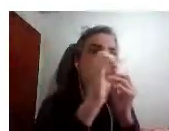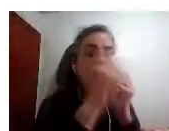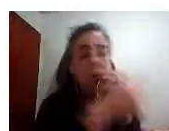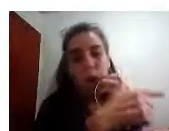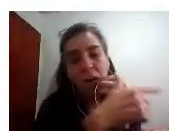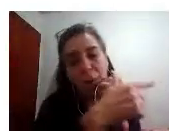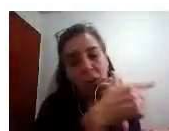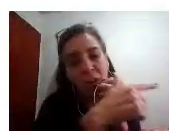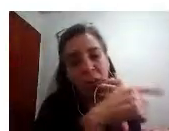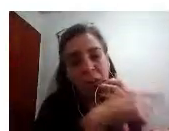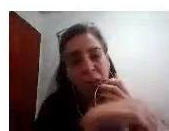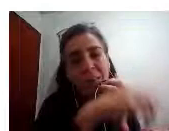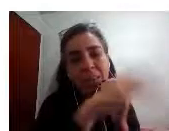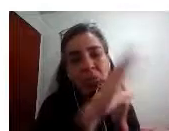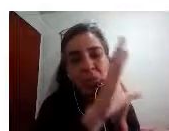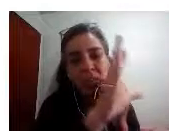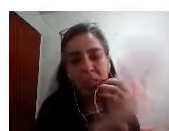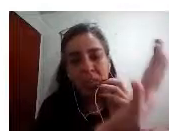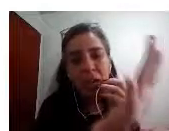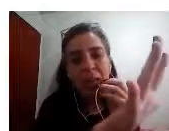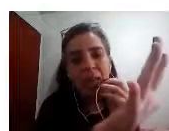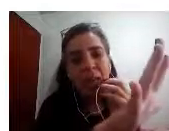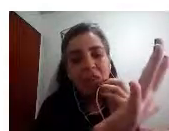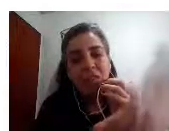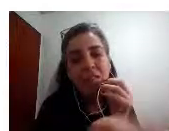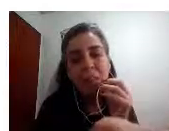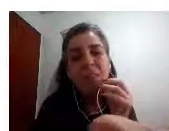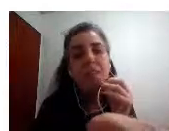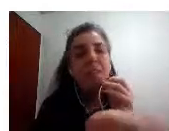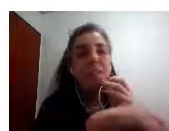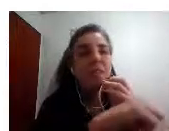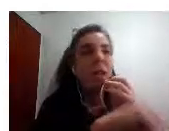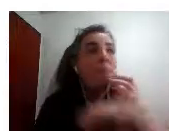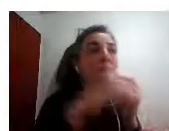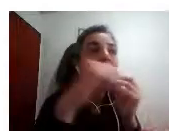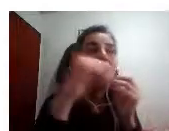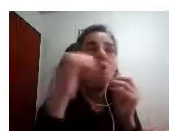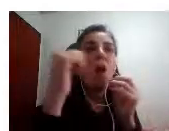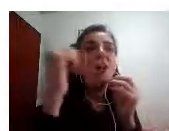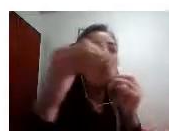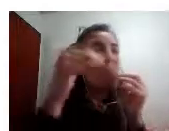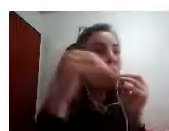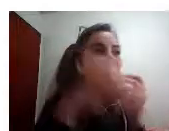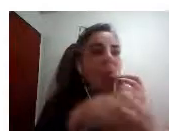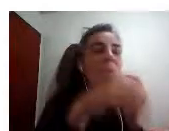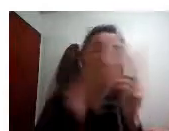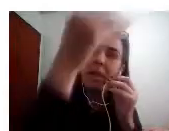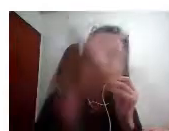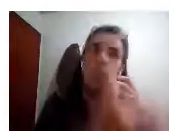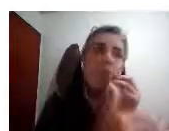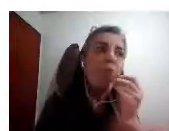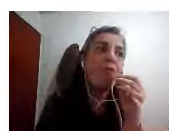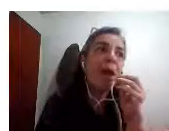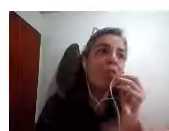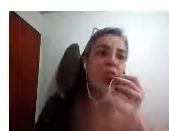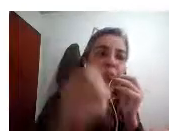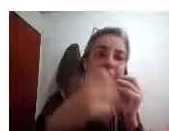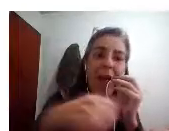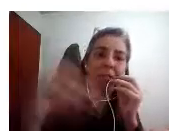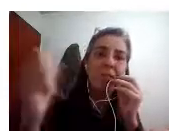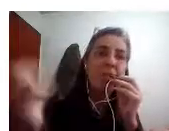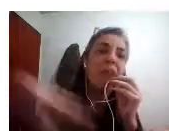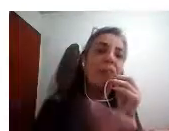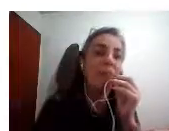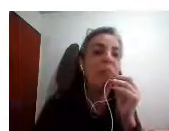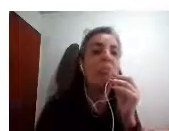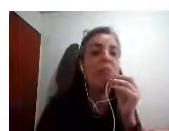texto. Igual eu acabei de ressaltar aí, eu coloquei cinco características específicas, né? Escolhe uma, duas e aí converse sobre